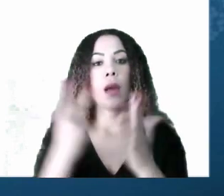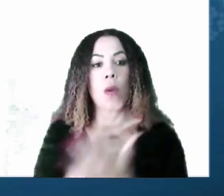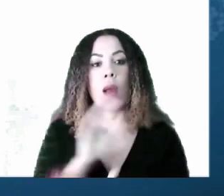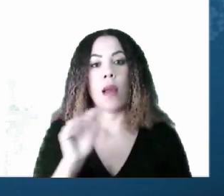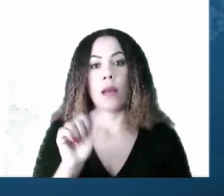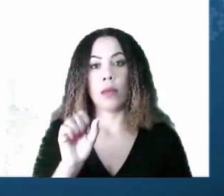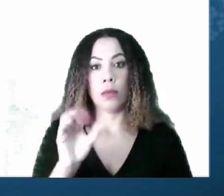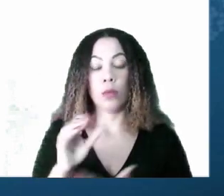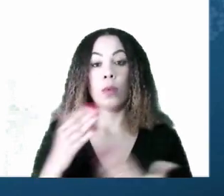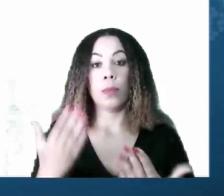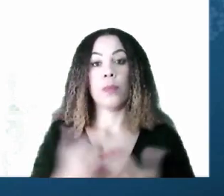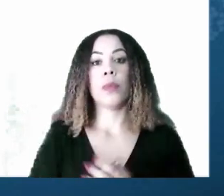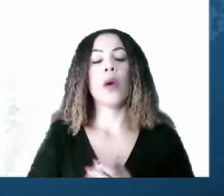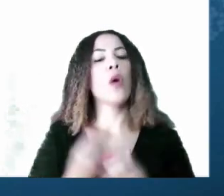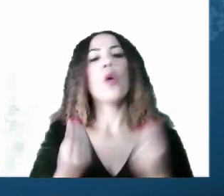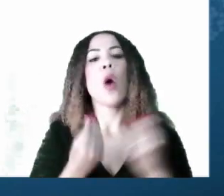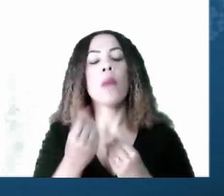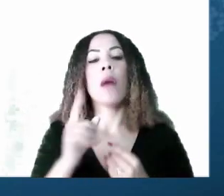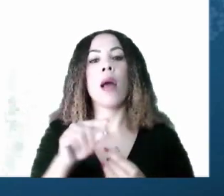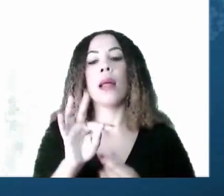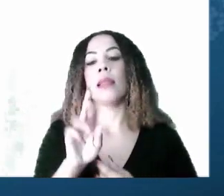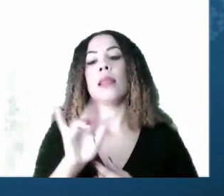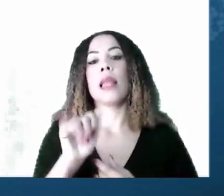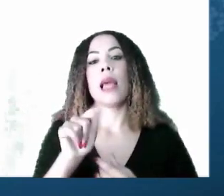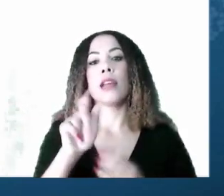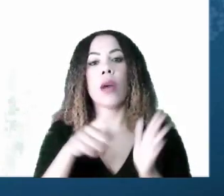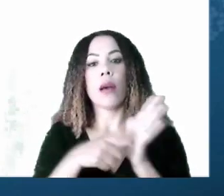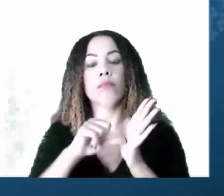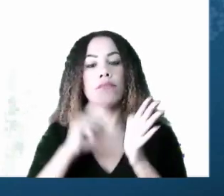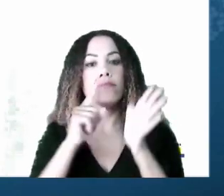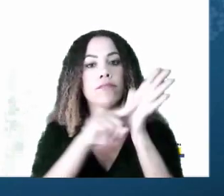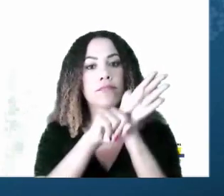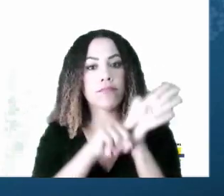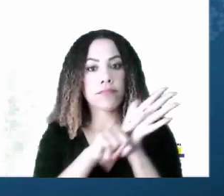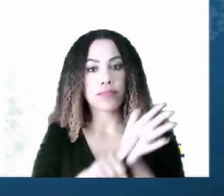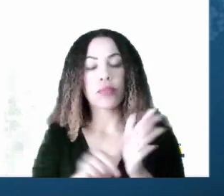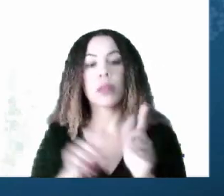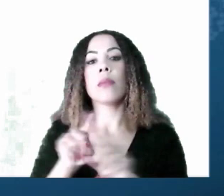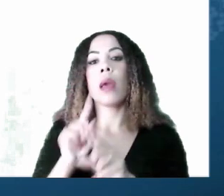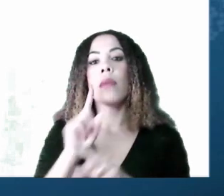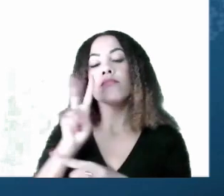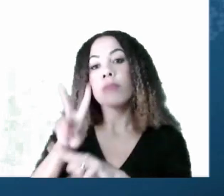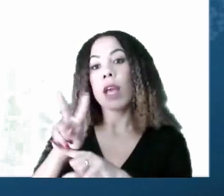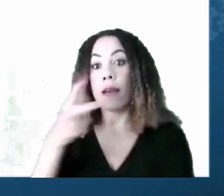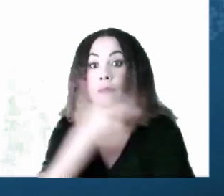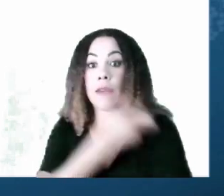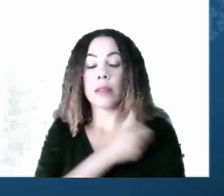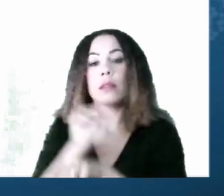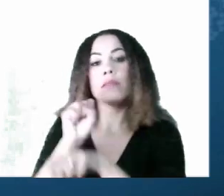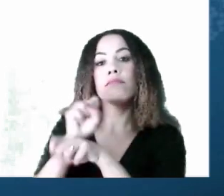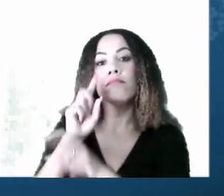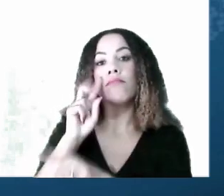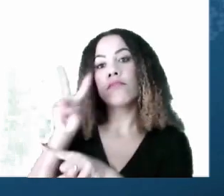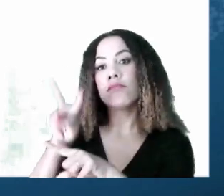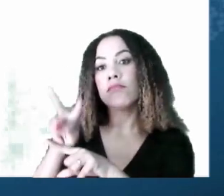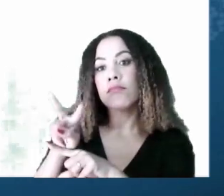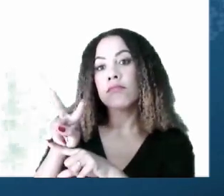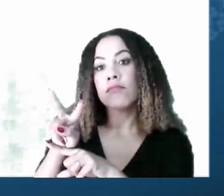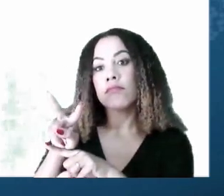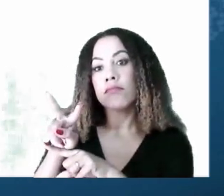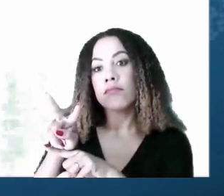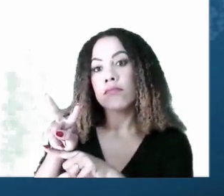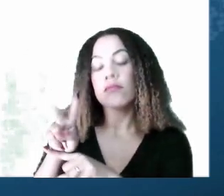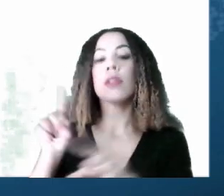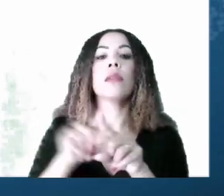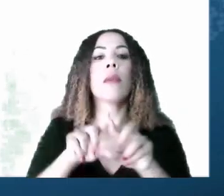medidas triagem, observação pós-vacinação. Então, orientamos a rede com relação à identificação de sinais e sintomas, diferenciação de